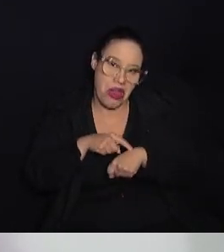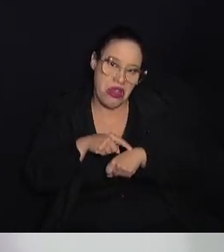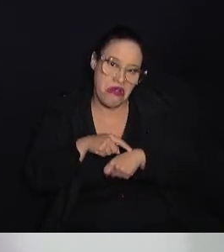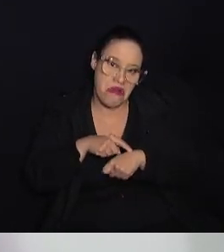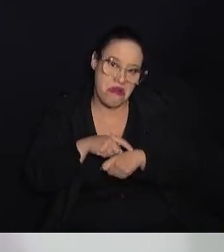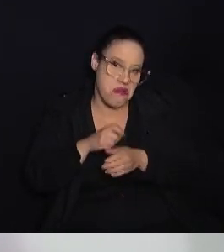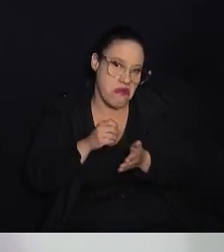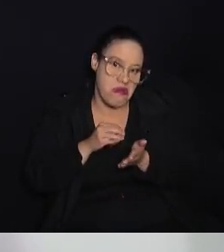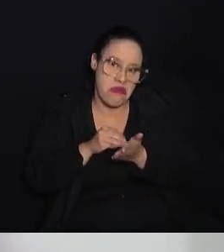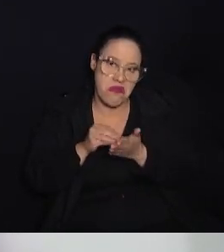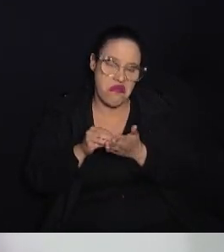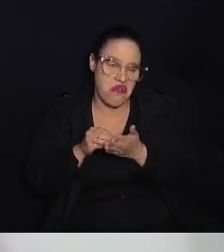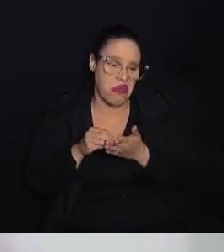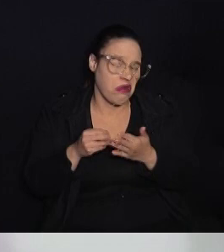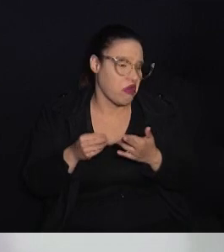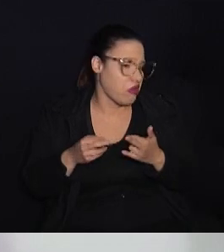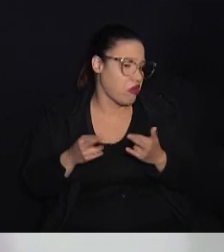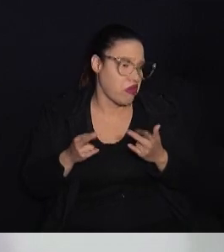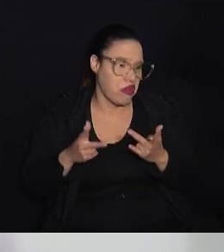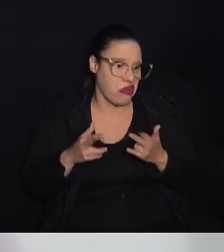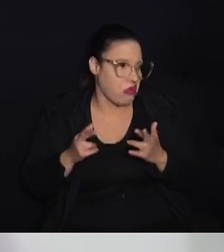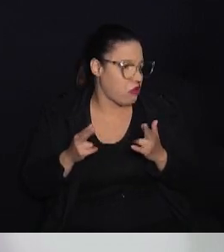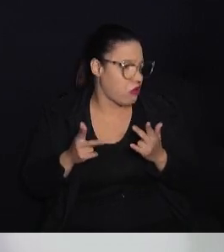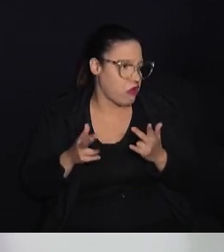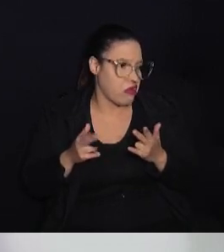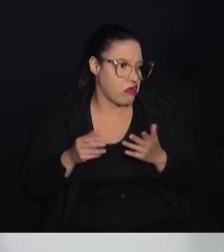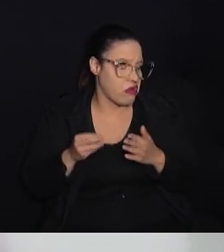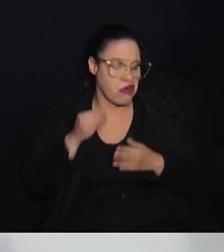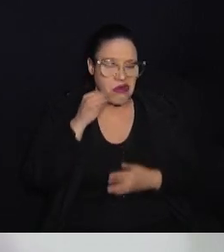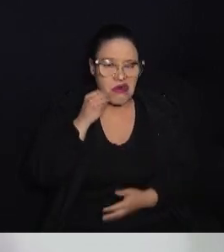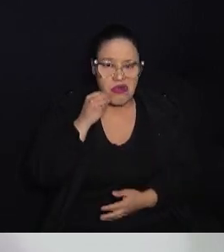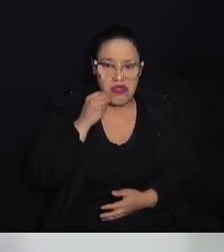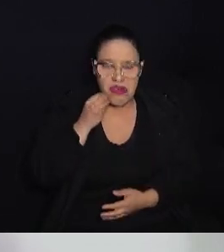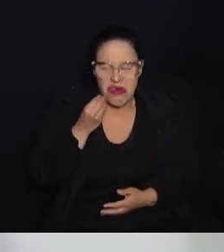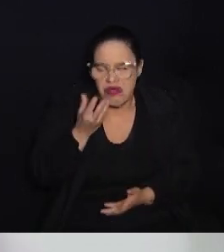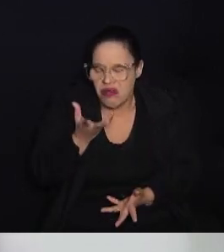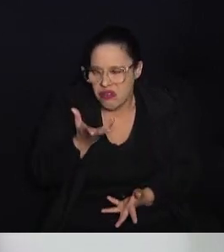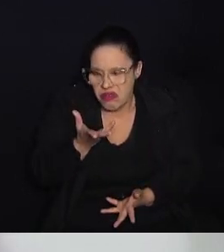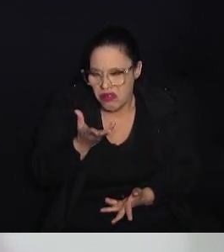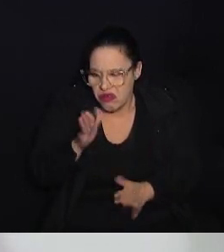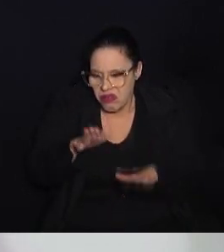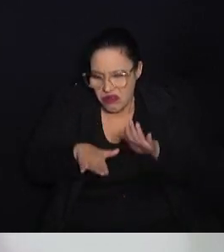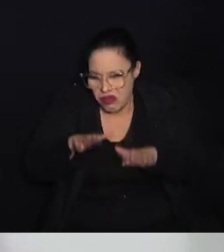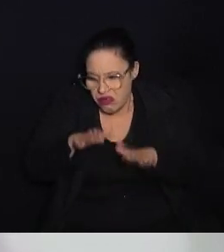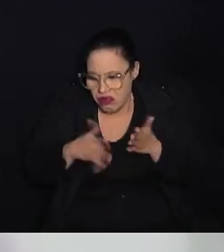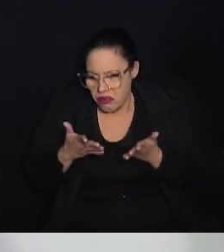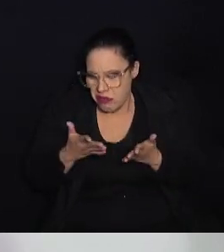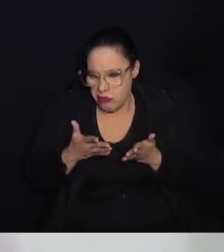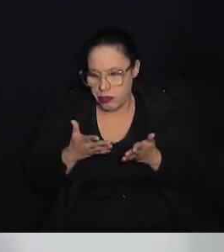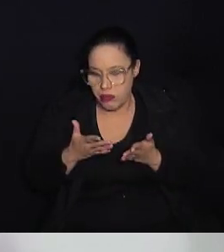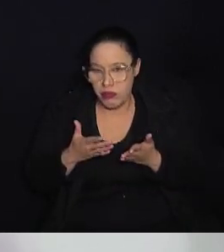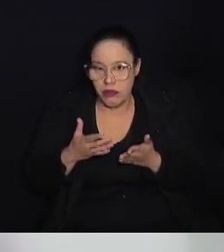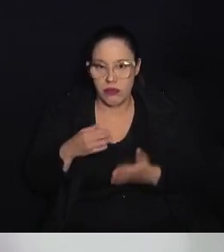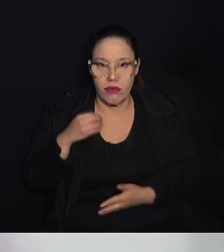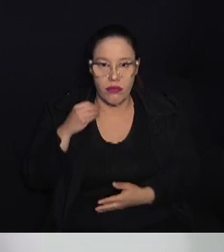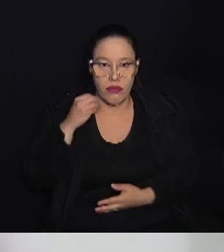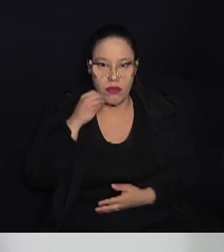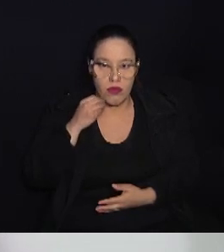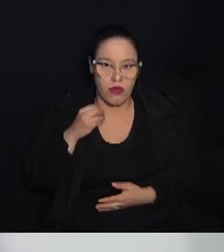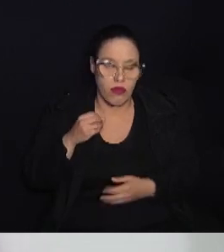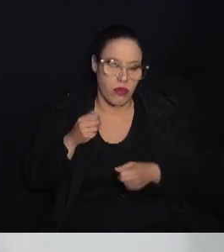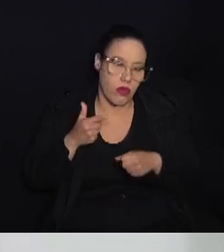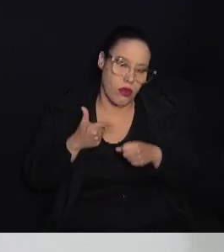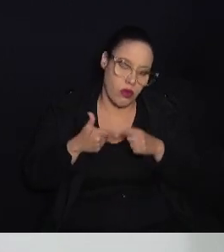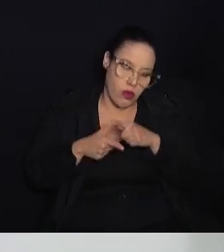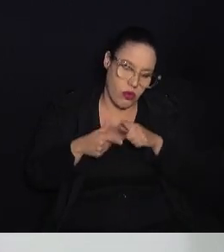à conclusão que não fazia muita diferença fazer esse teste intermediário e que apenas o teste de 2